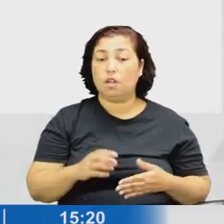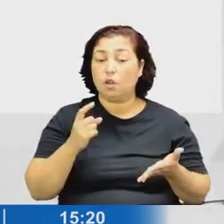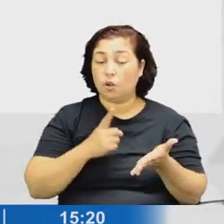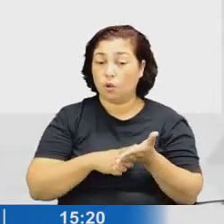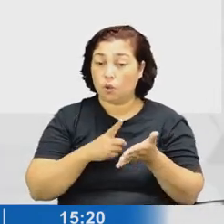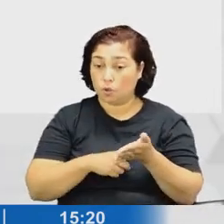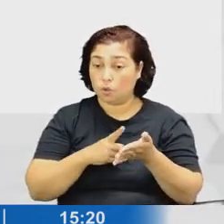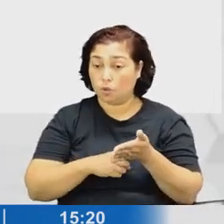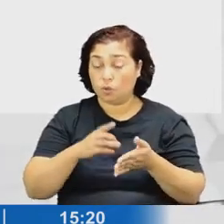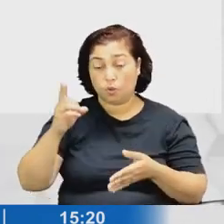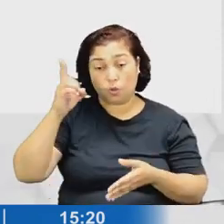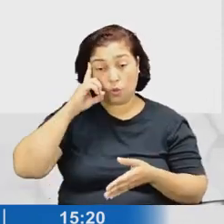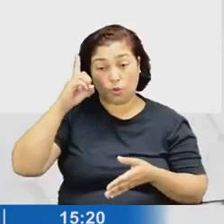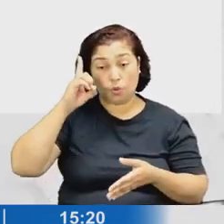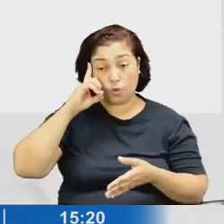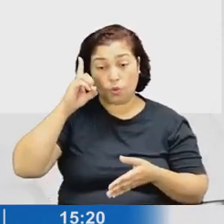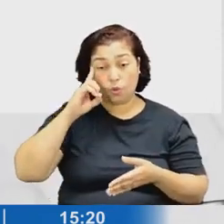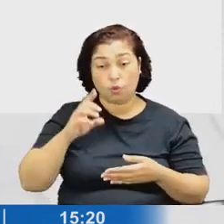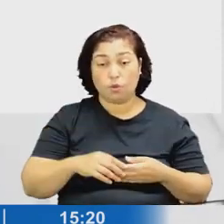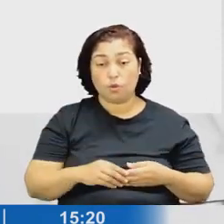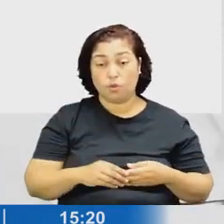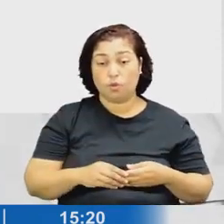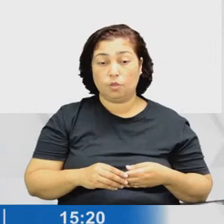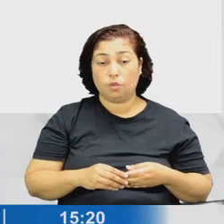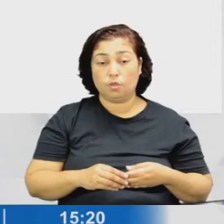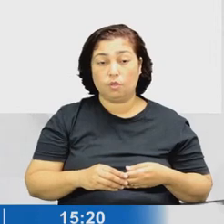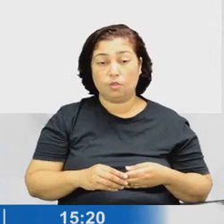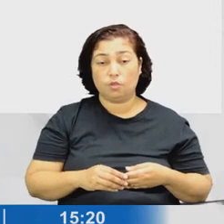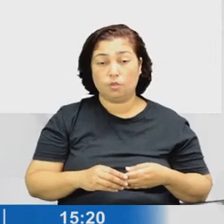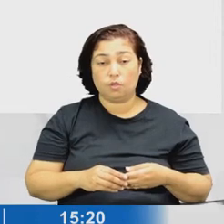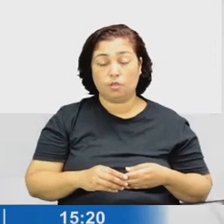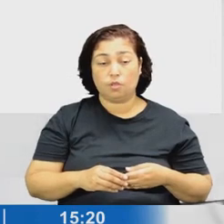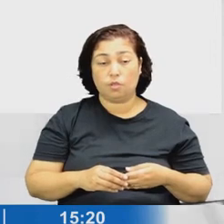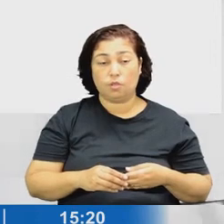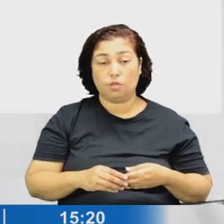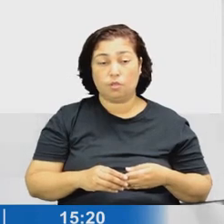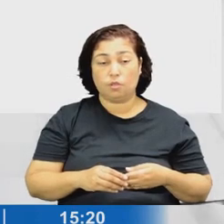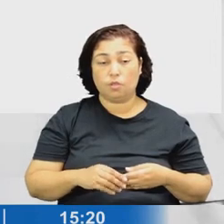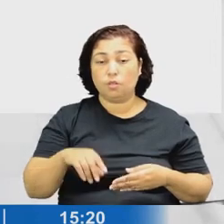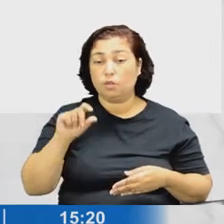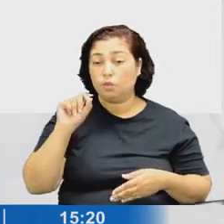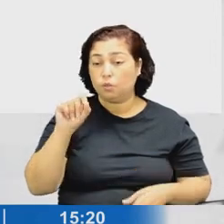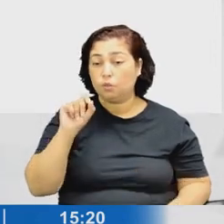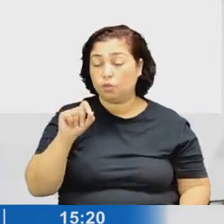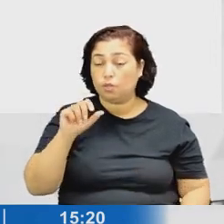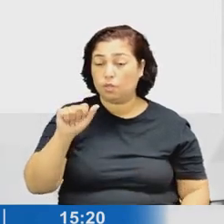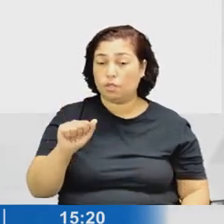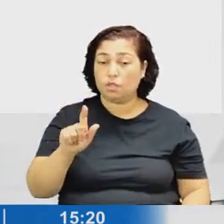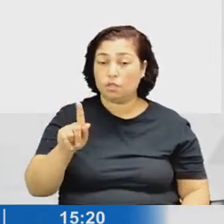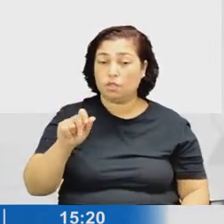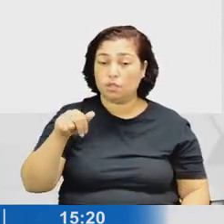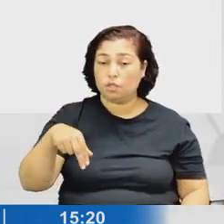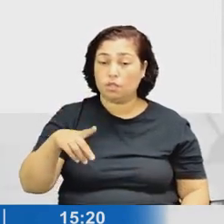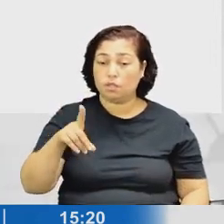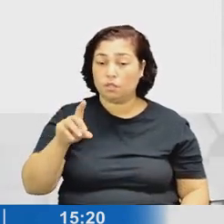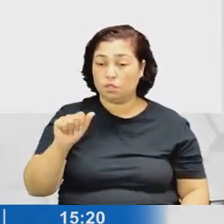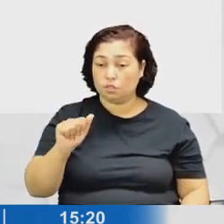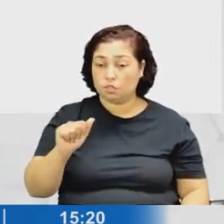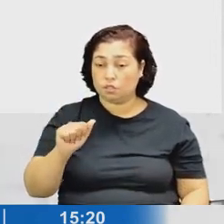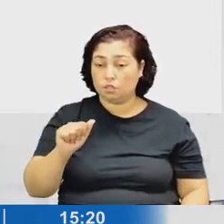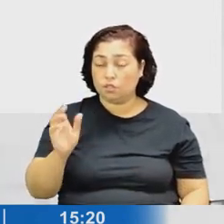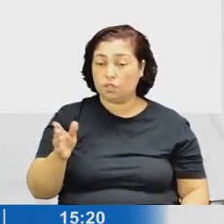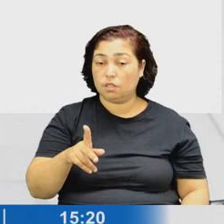do parlamentar diário normal agenda proativa ela pode ser algo criado pela comunicação